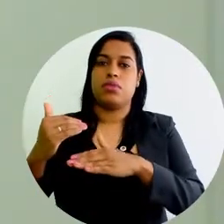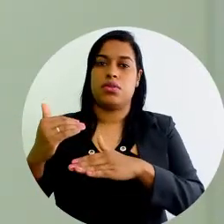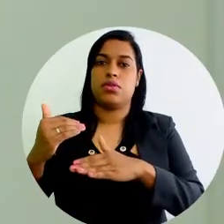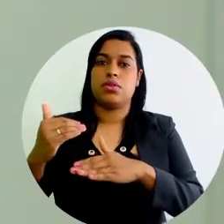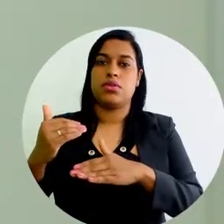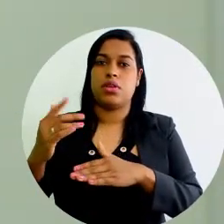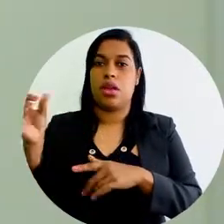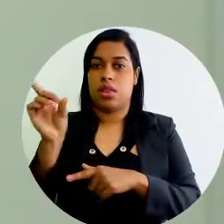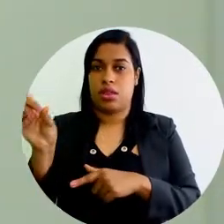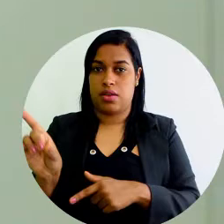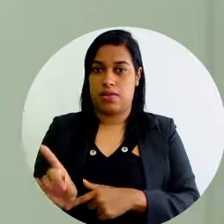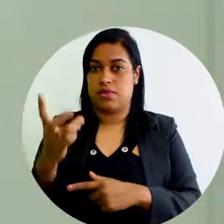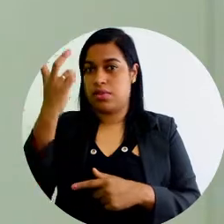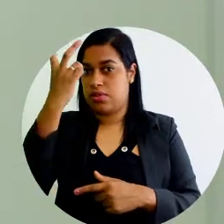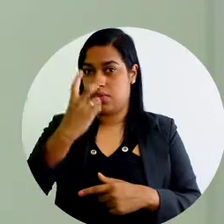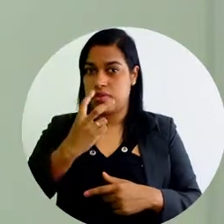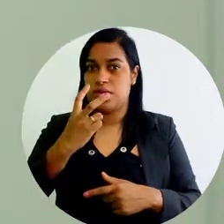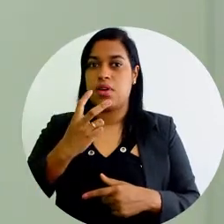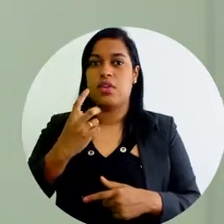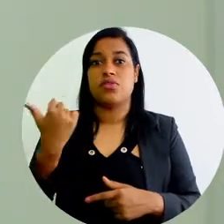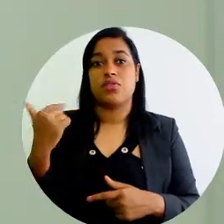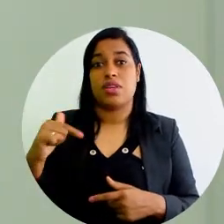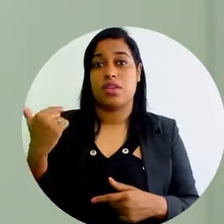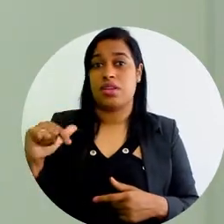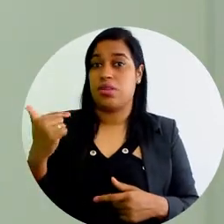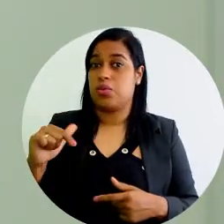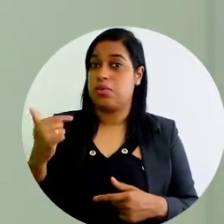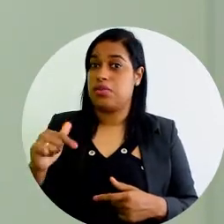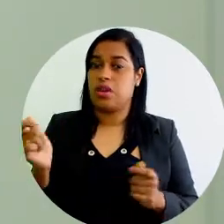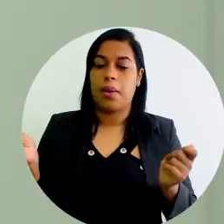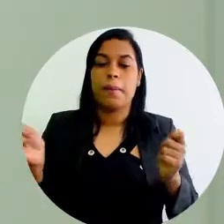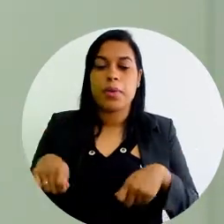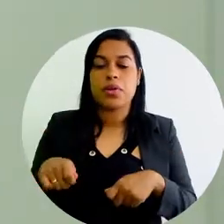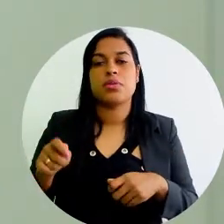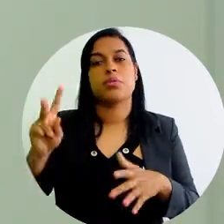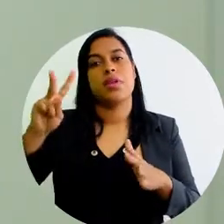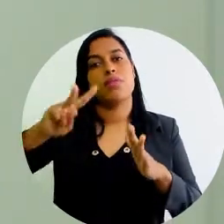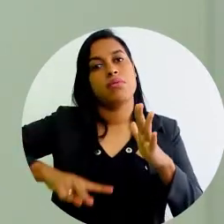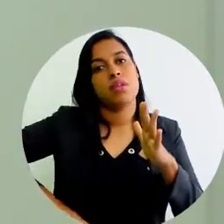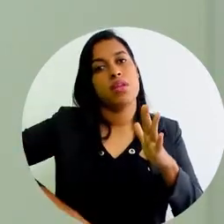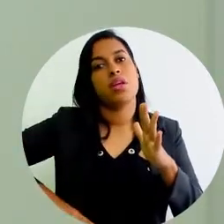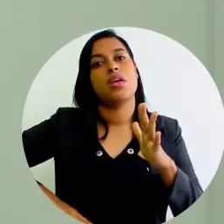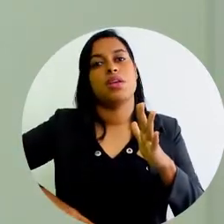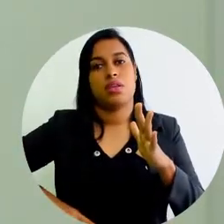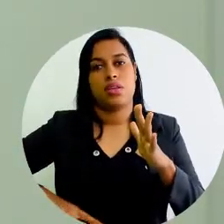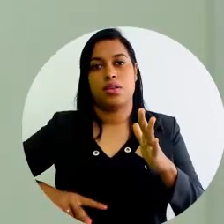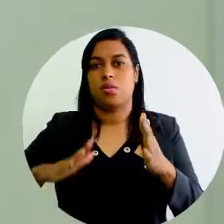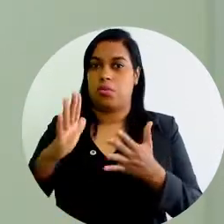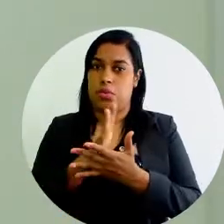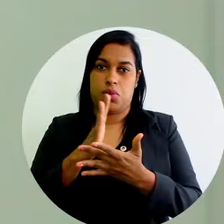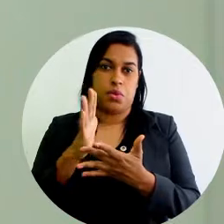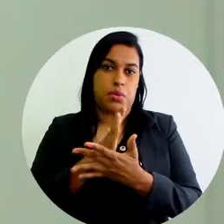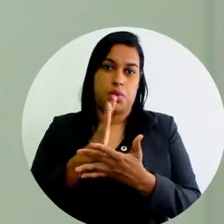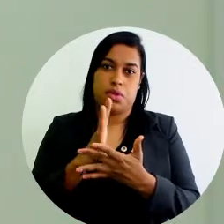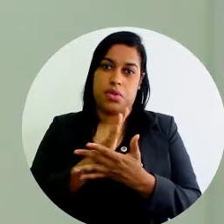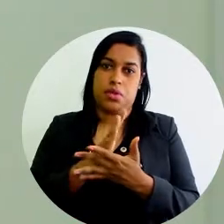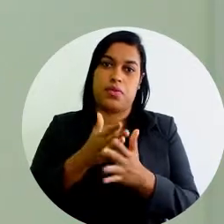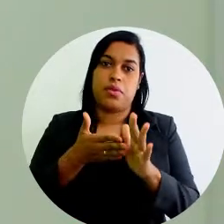ajudar deficientes visuais que não têm a possibilidade de ler como nós um